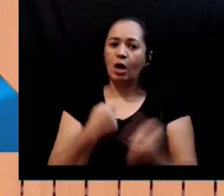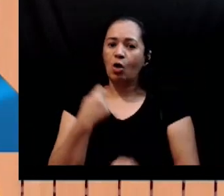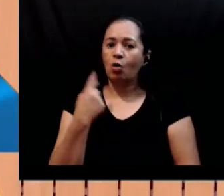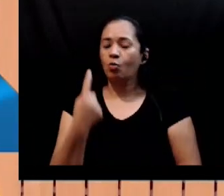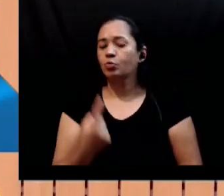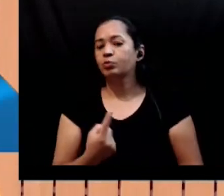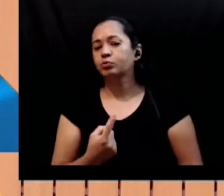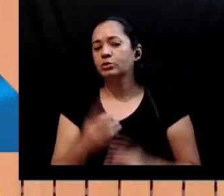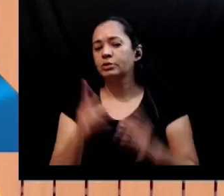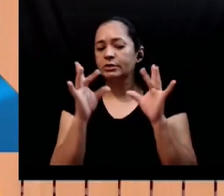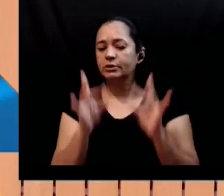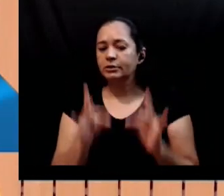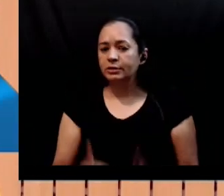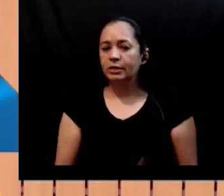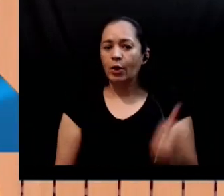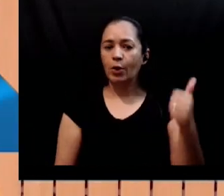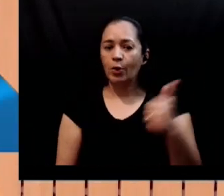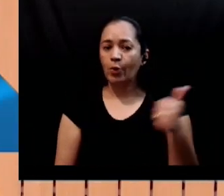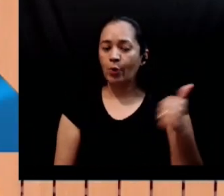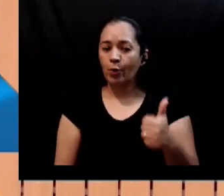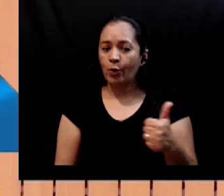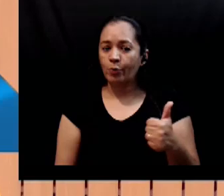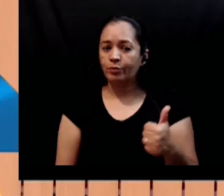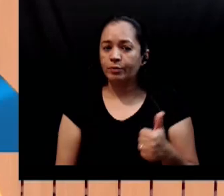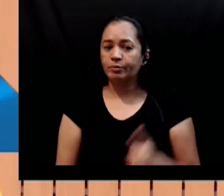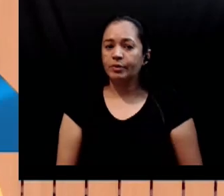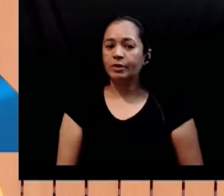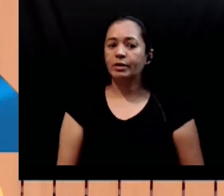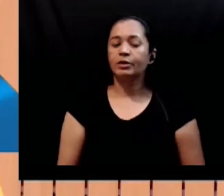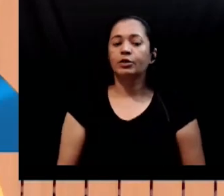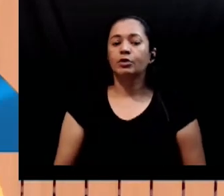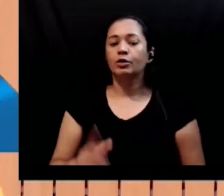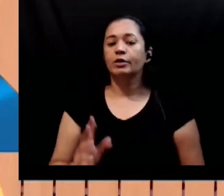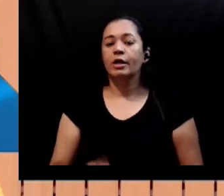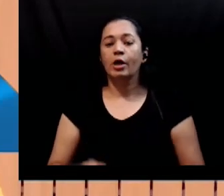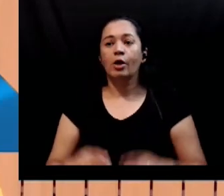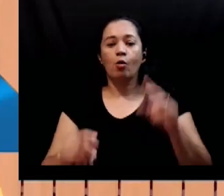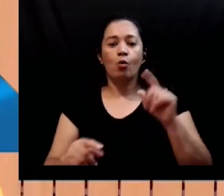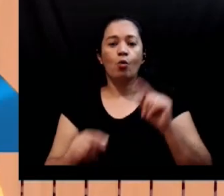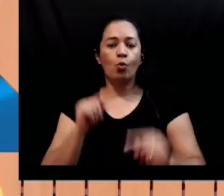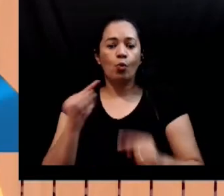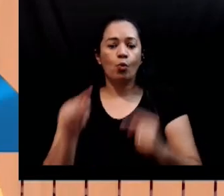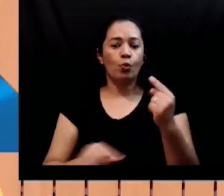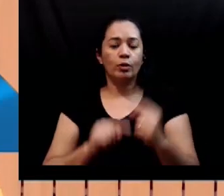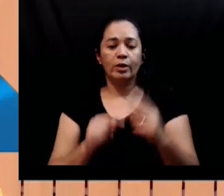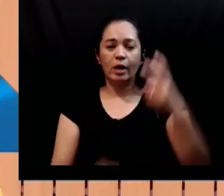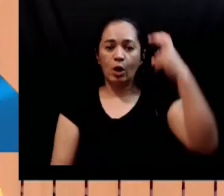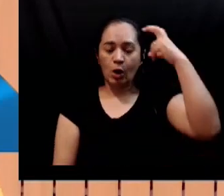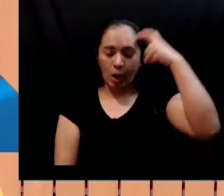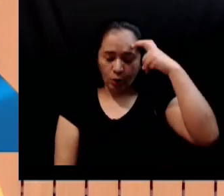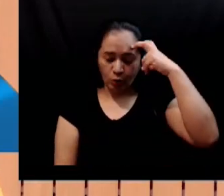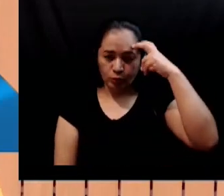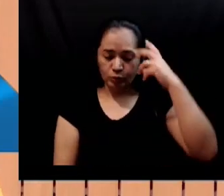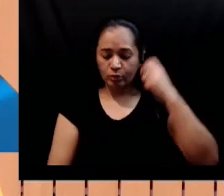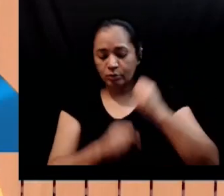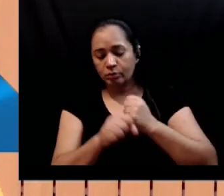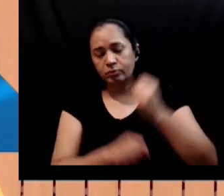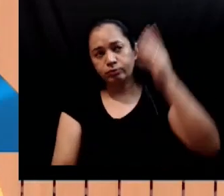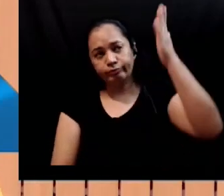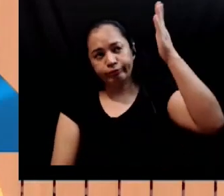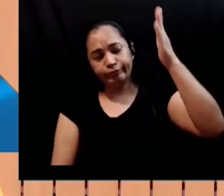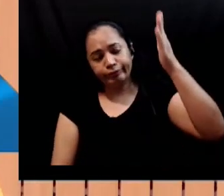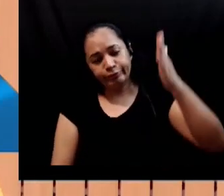meu companheiro de bancada trouxe aqui, que é o ponto da cultura. A gente vê anualmente o orçamento da